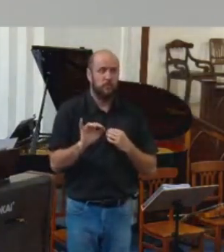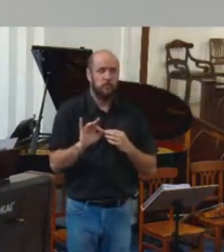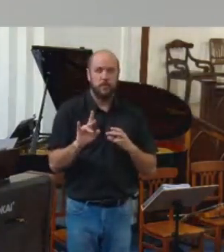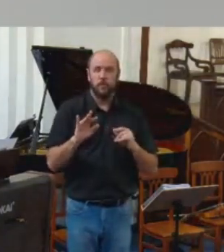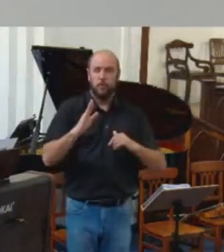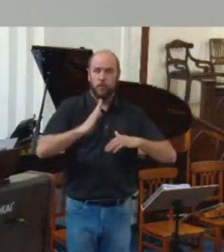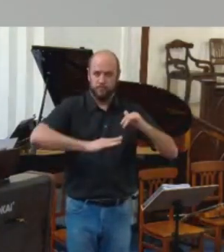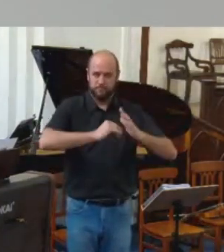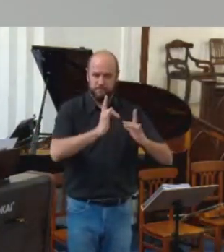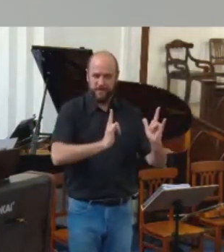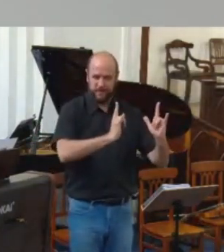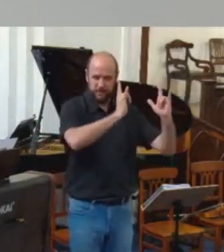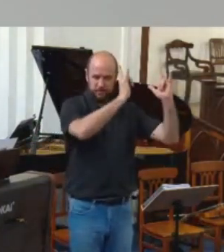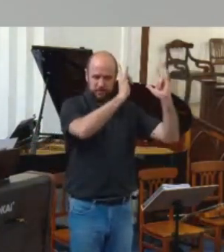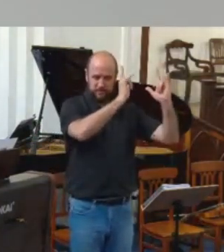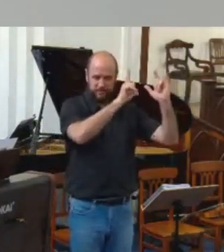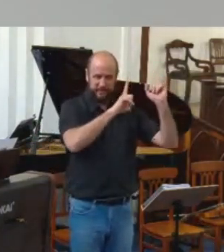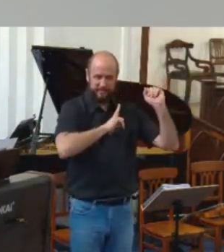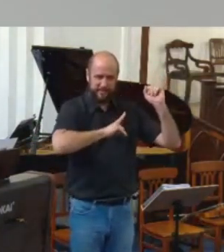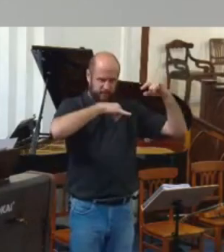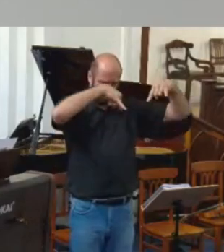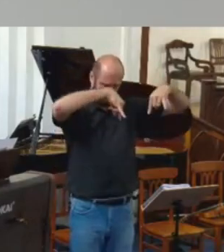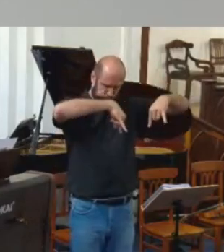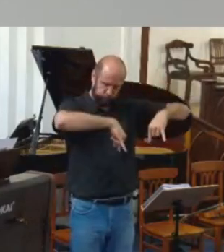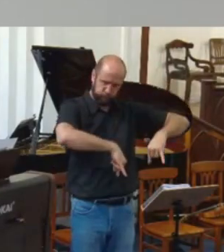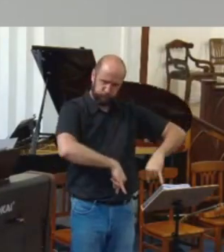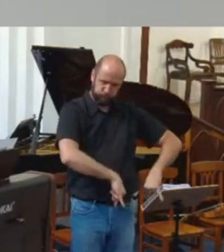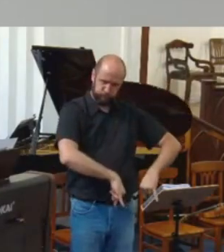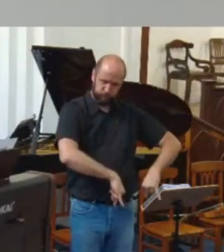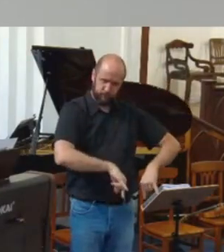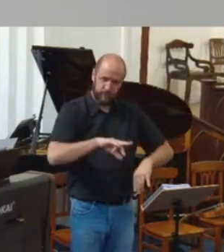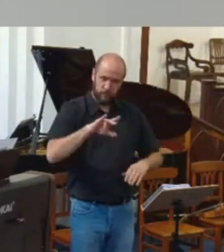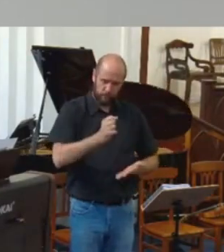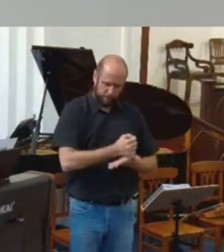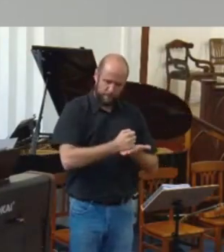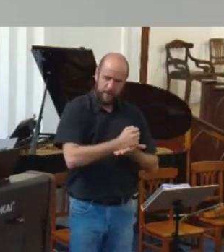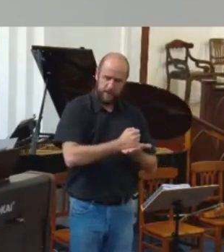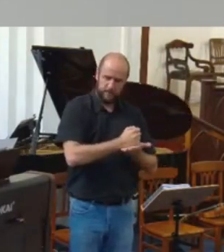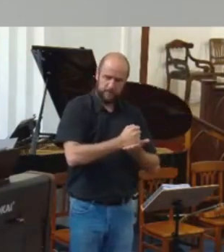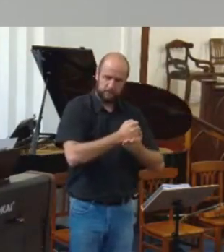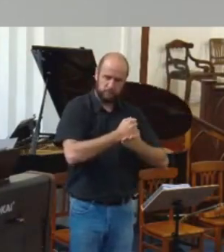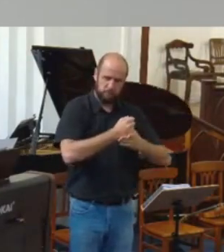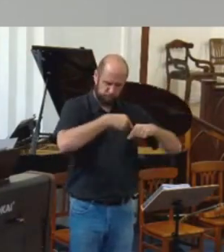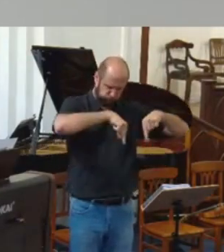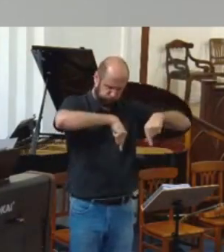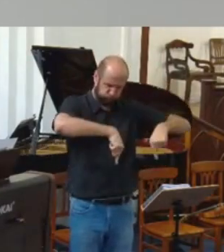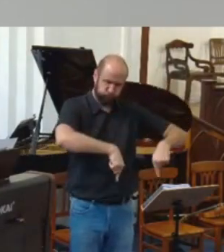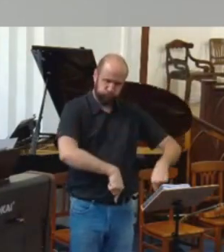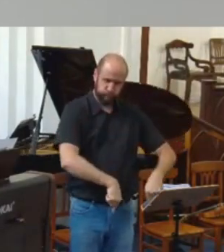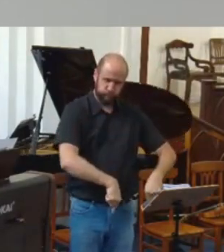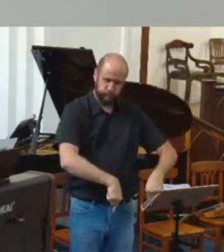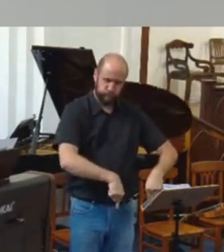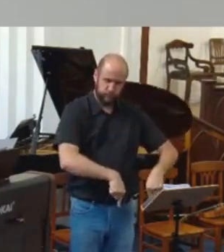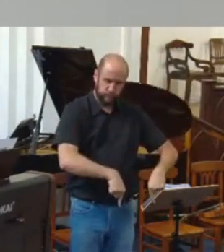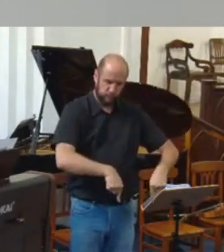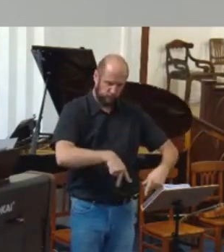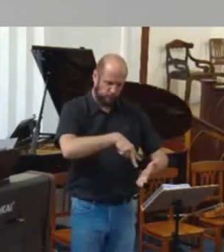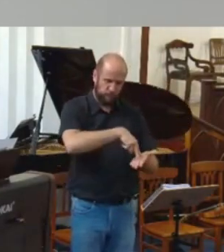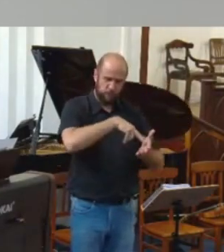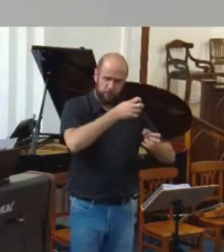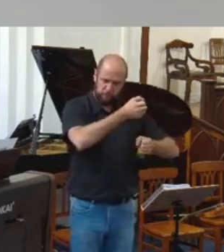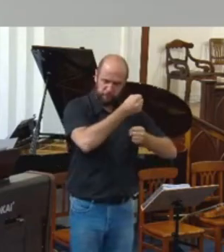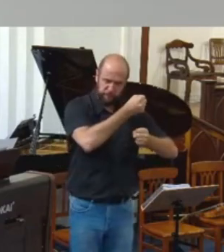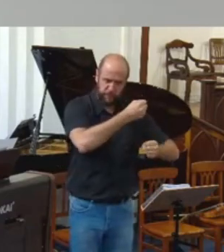mantém uma construção de uma esperança. Sem este fundamento é muito difícil